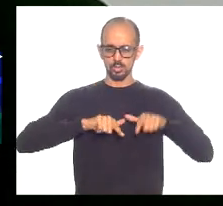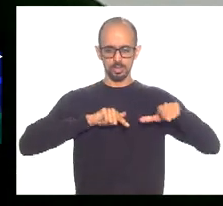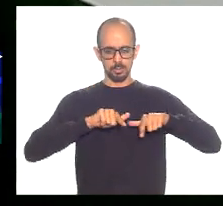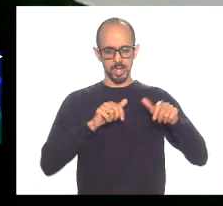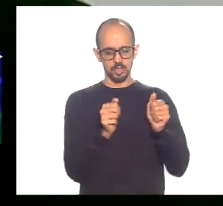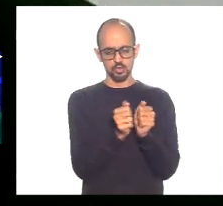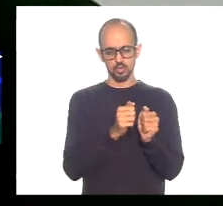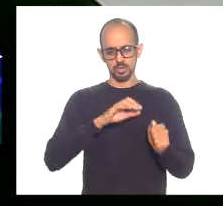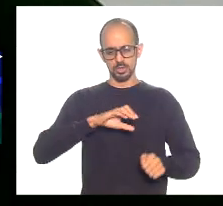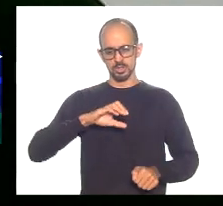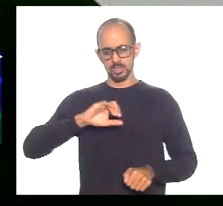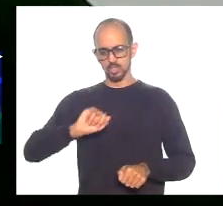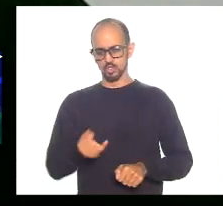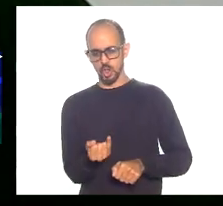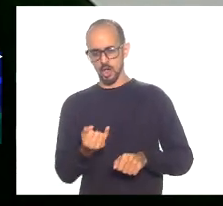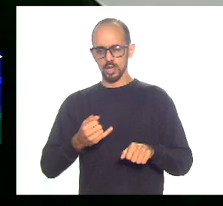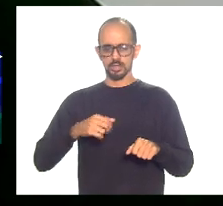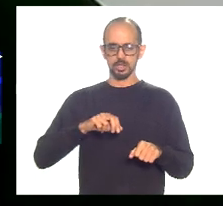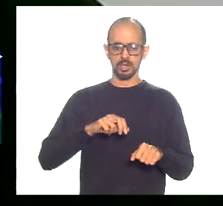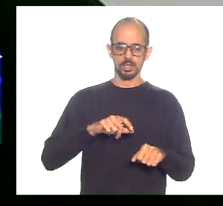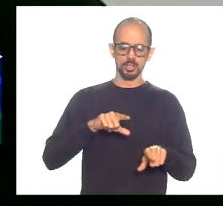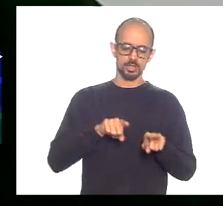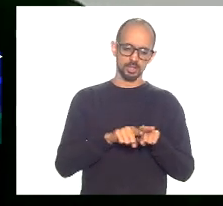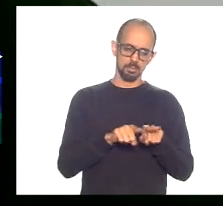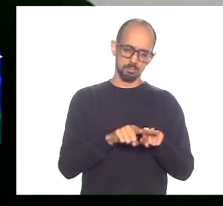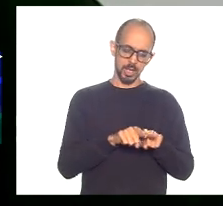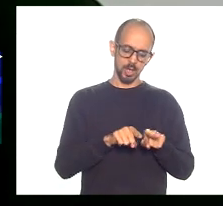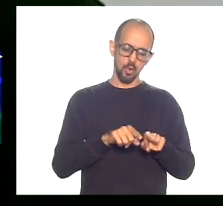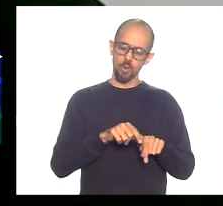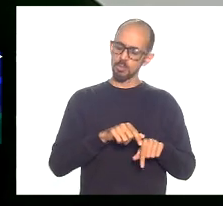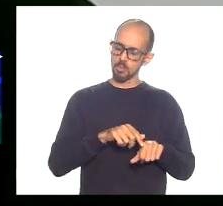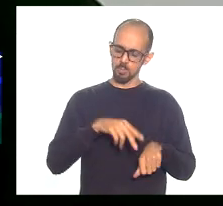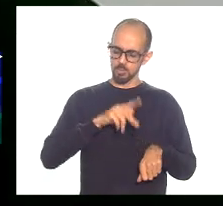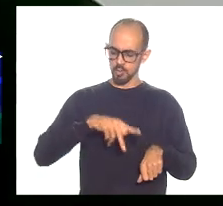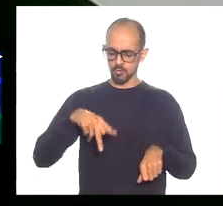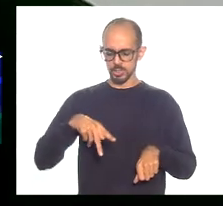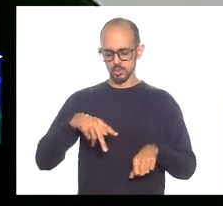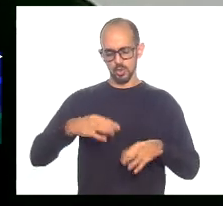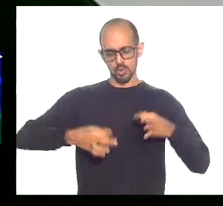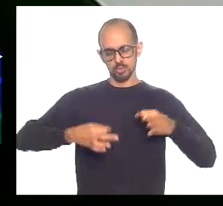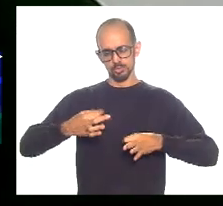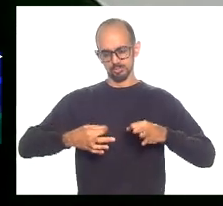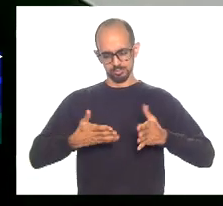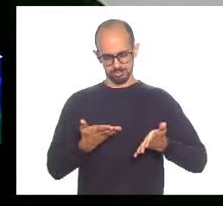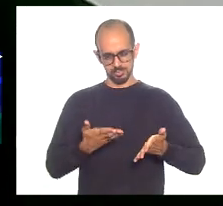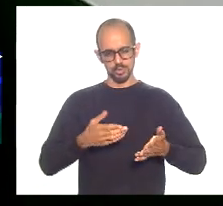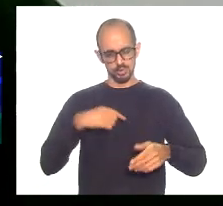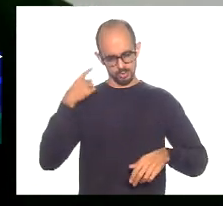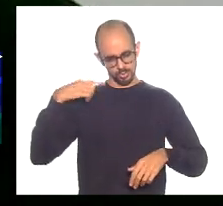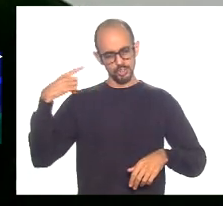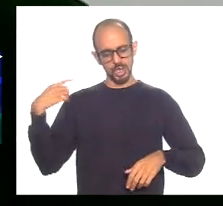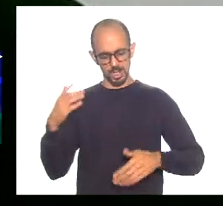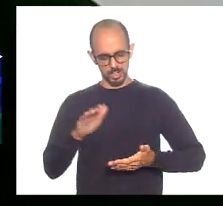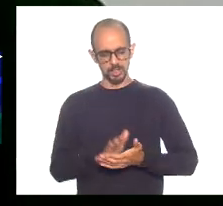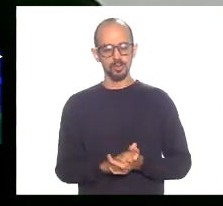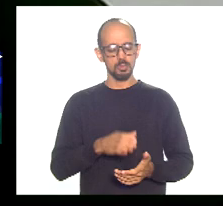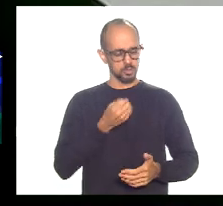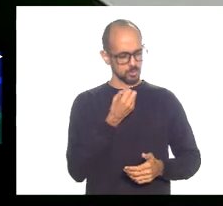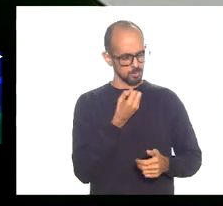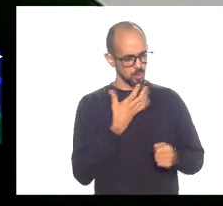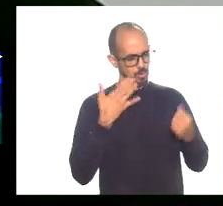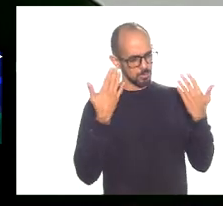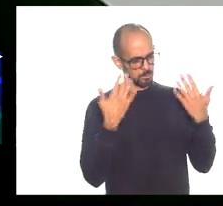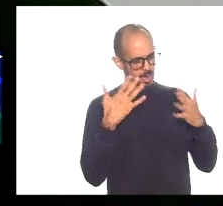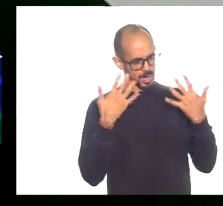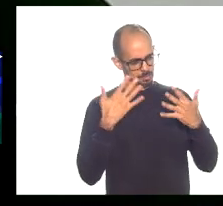na ccj sobre orçamento e pelo como um grande Professor nessa área jurídica faz muito bem ocupar a posição de subcorregedor